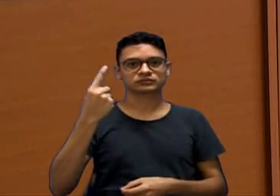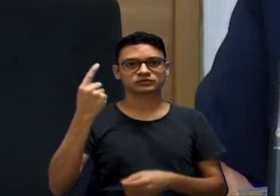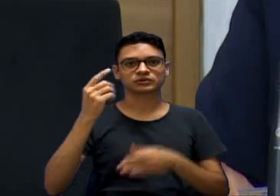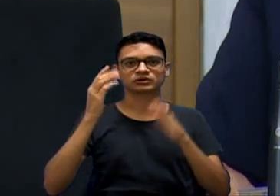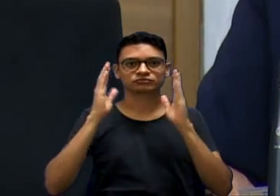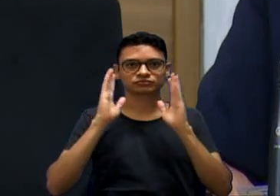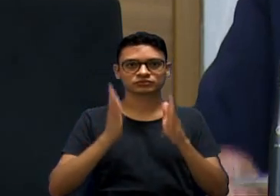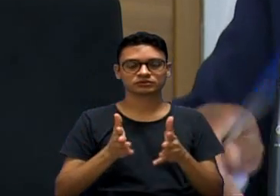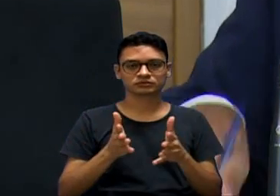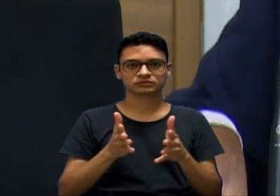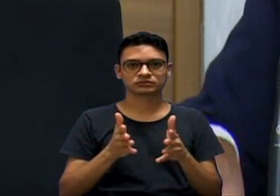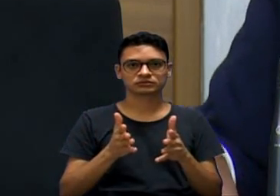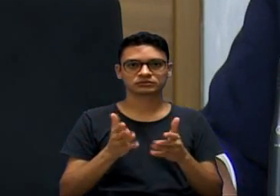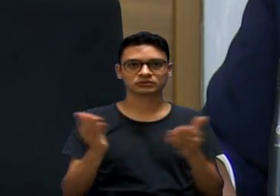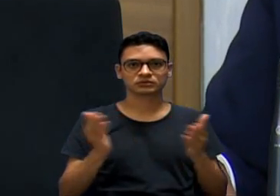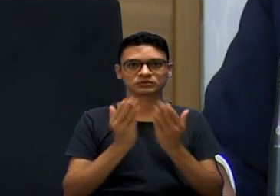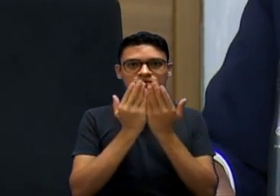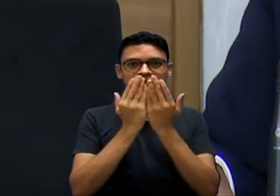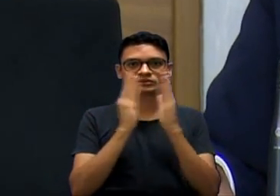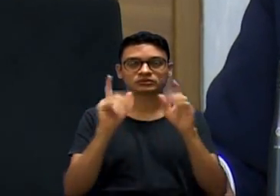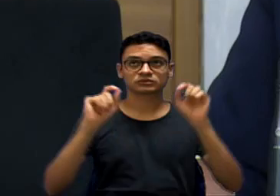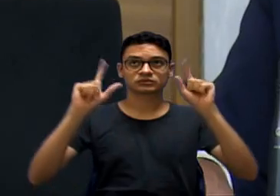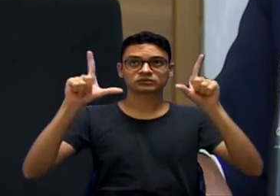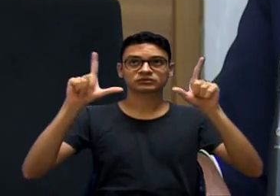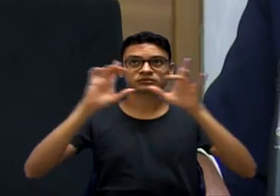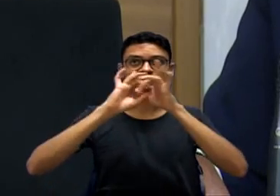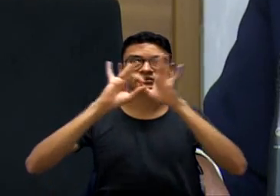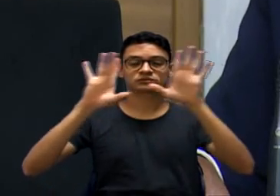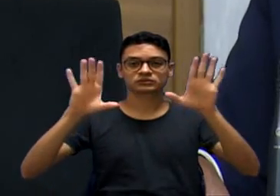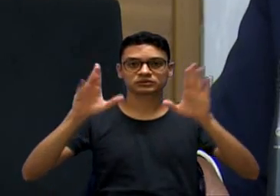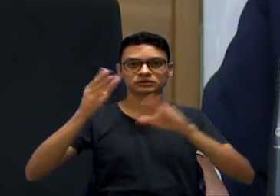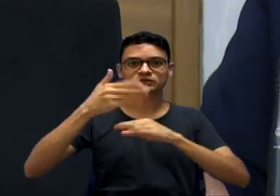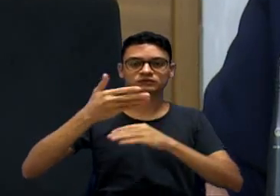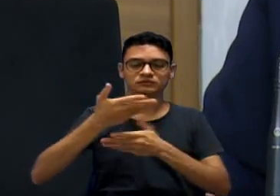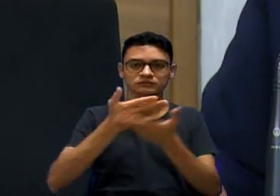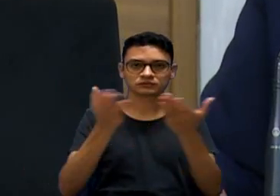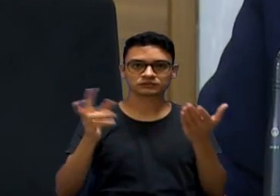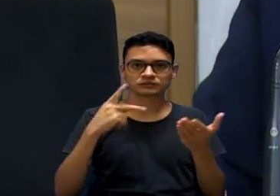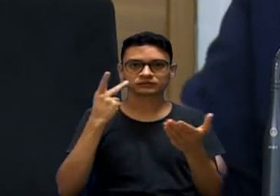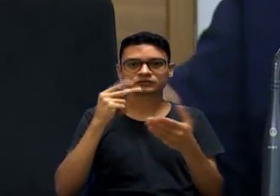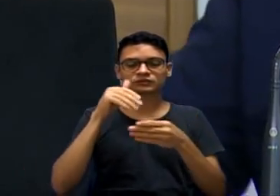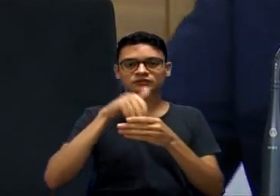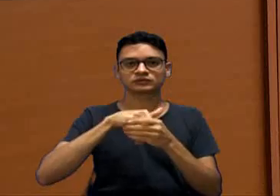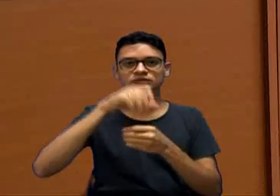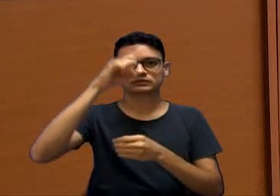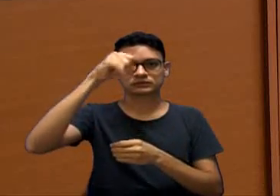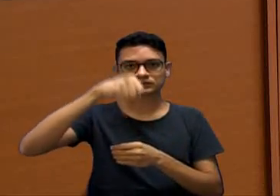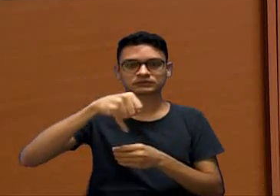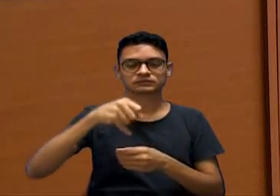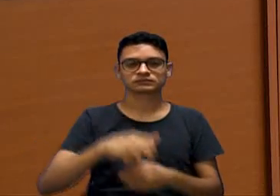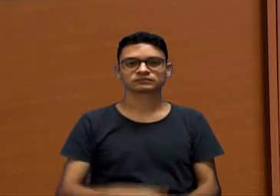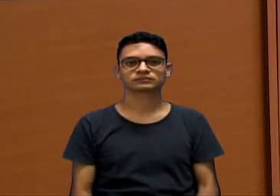Primeiro, então, está aberto o painel de votação. Senhores vereadores, voto sim.